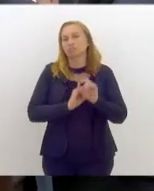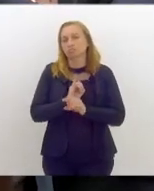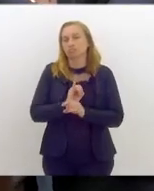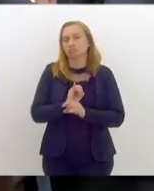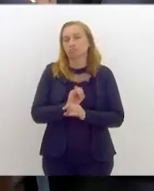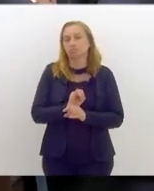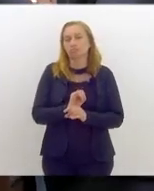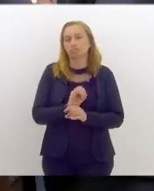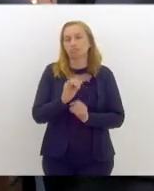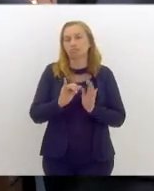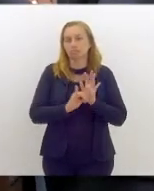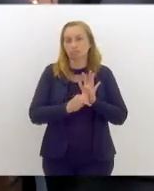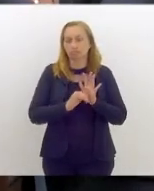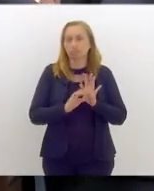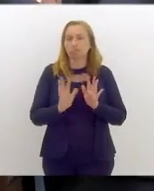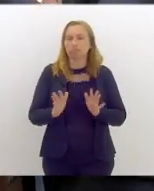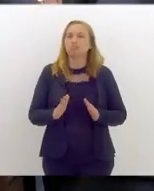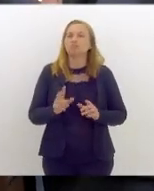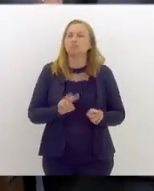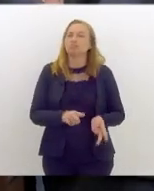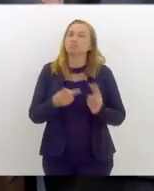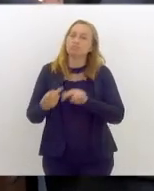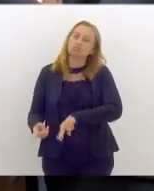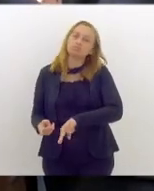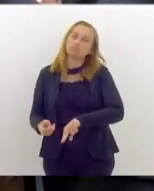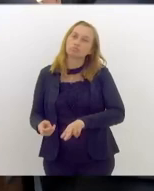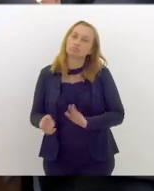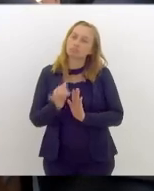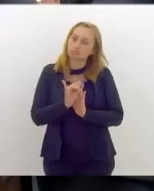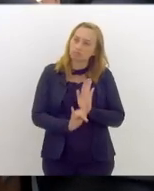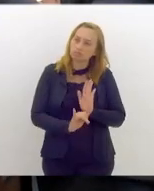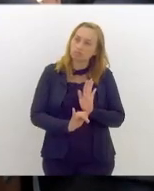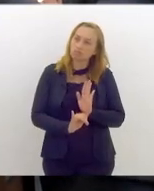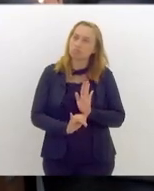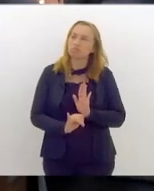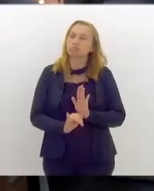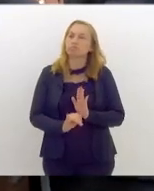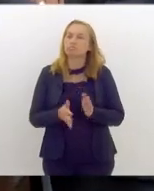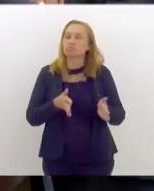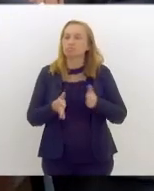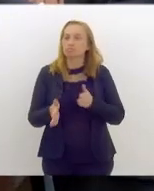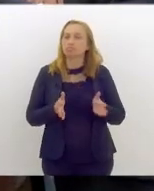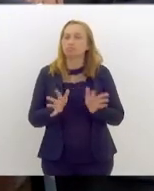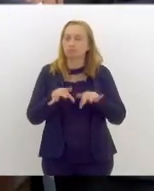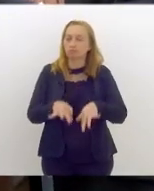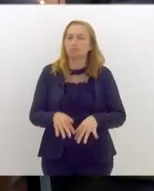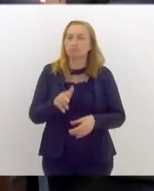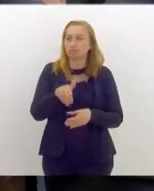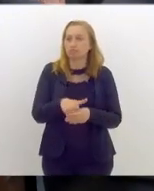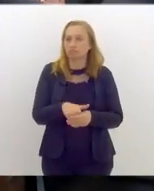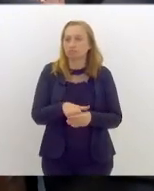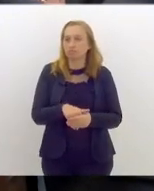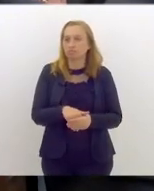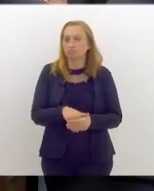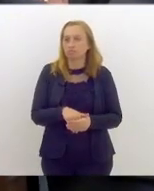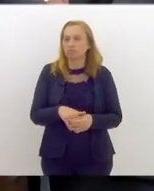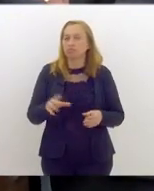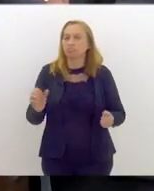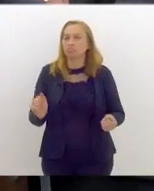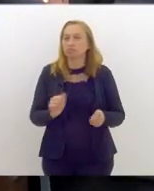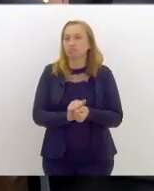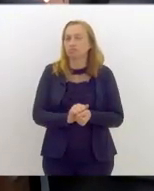no encaminhamento é para gente a questão do encaminhamento é o seguinte a gente fez um relatório a gente tá no prazo final aqui de votação ele foi